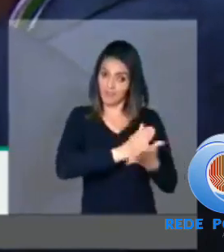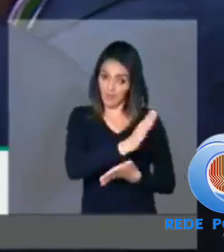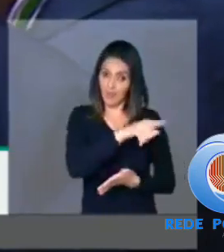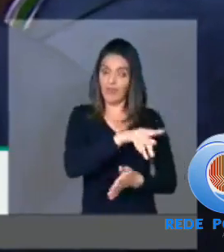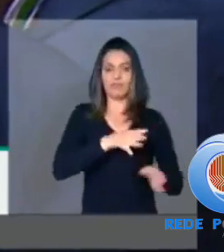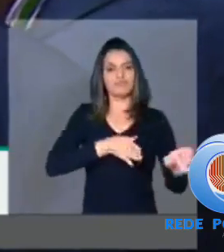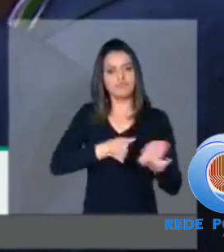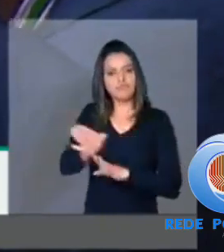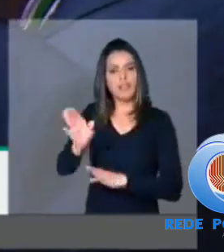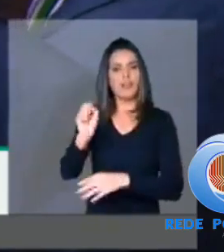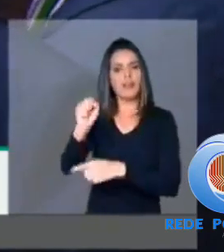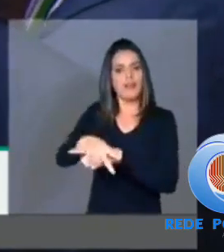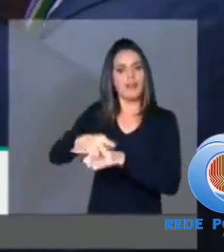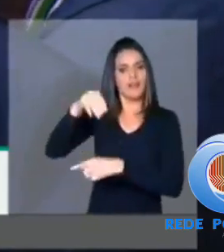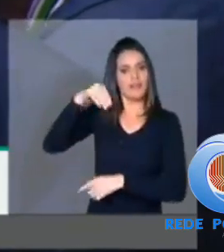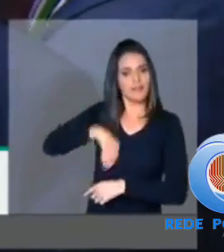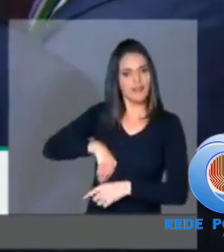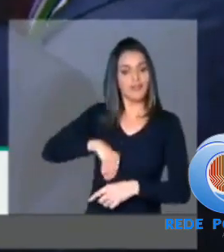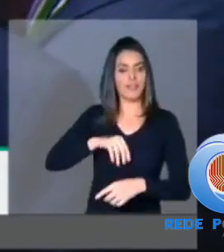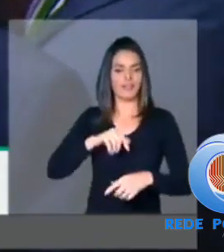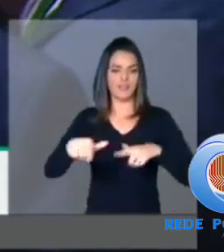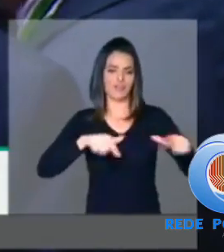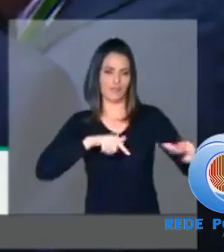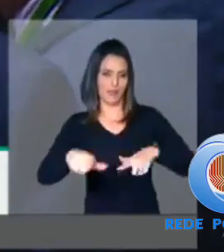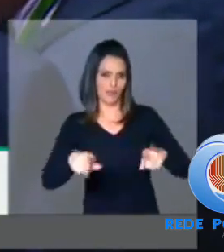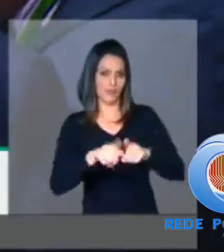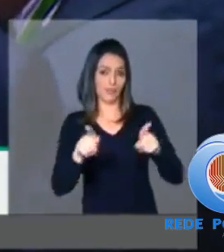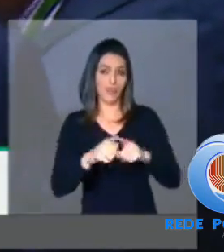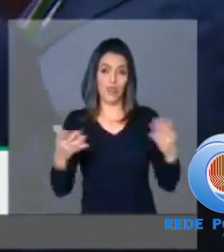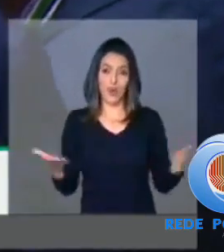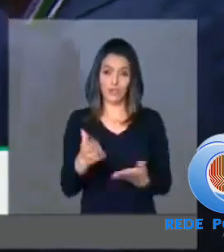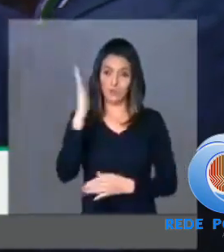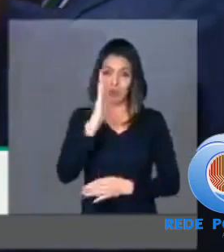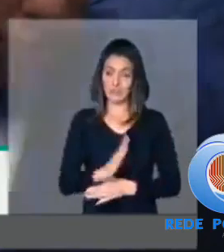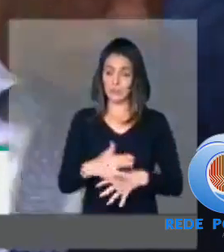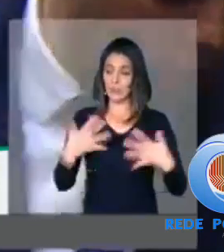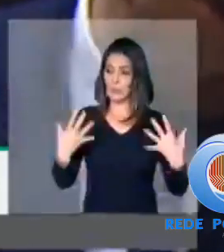emprego e renda num país que hoje padece, necessitando de oportunidades.